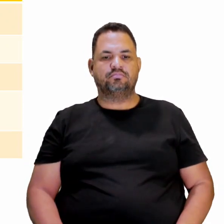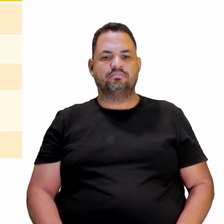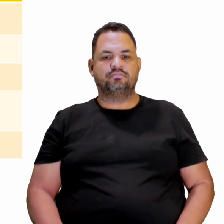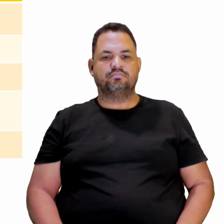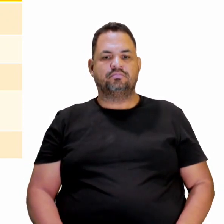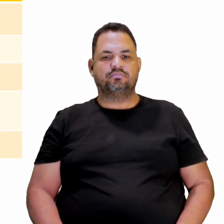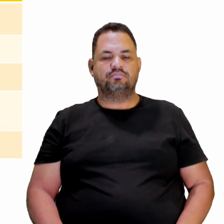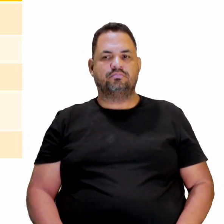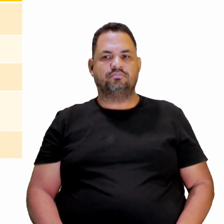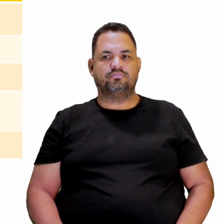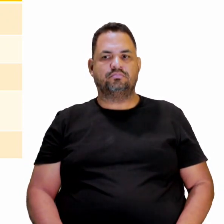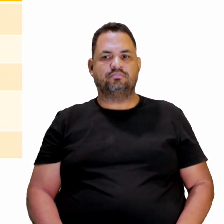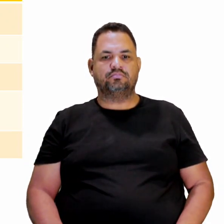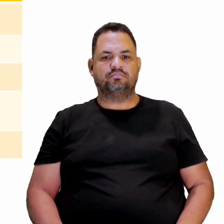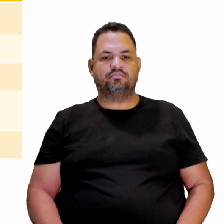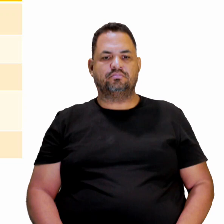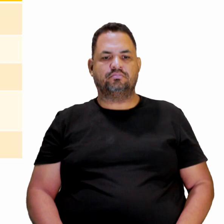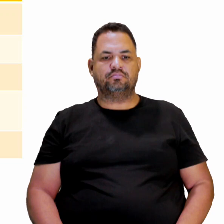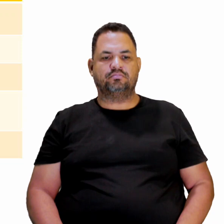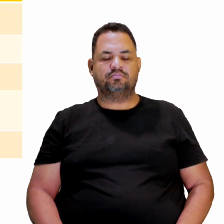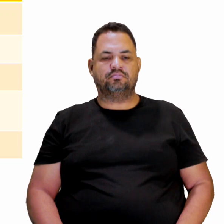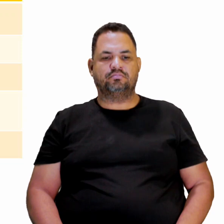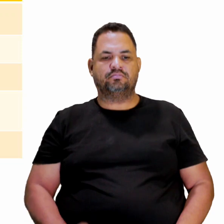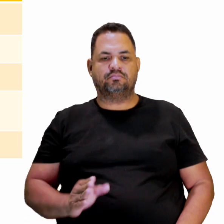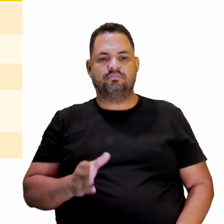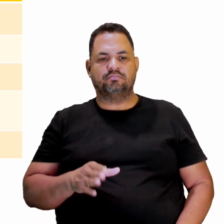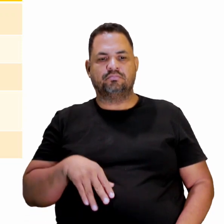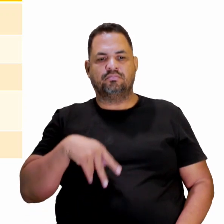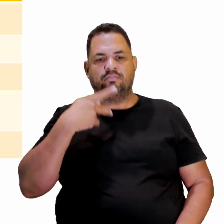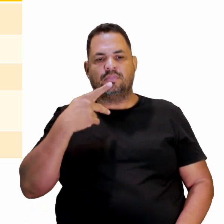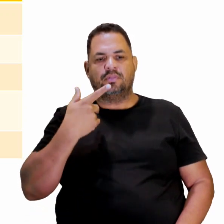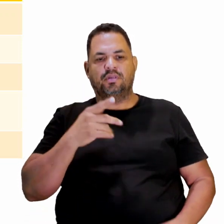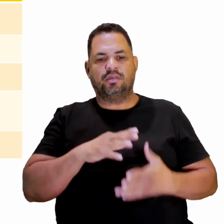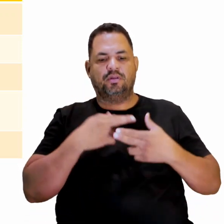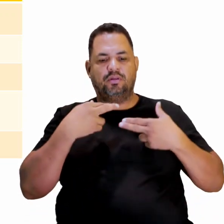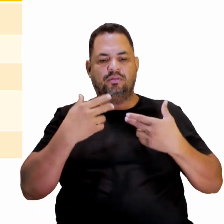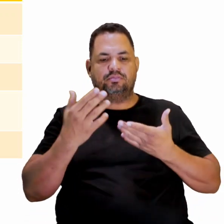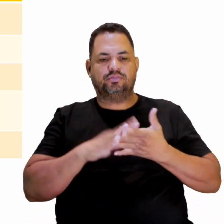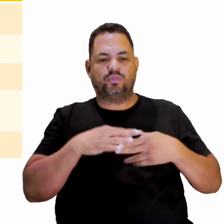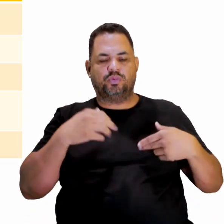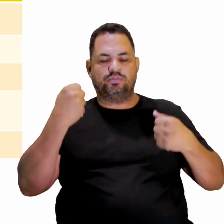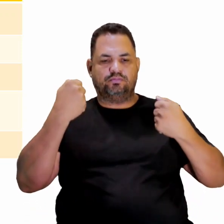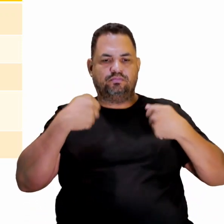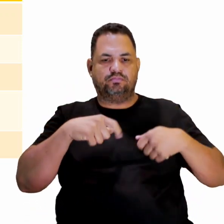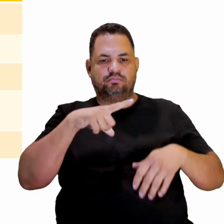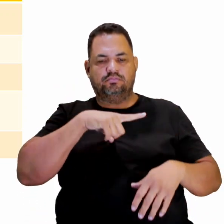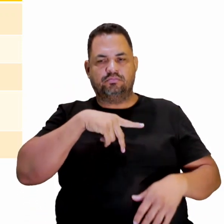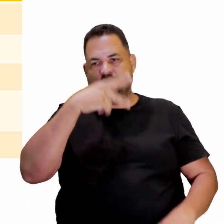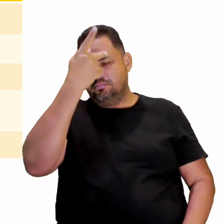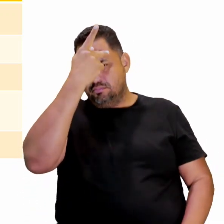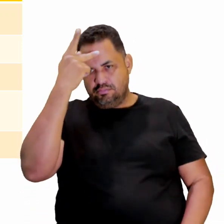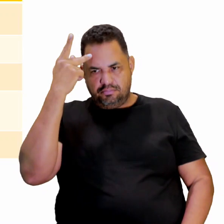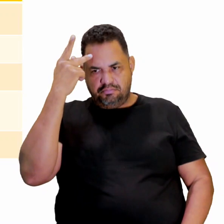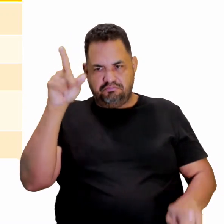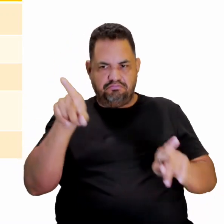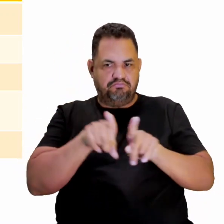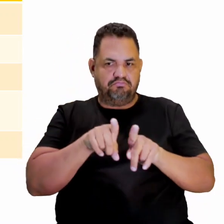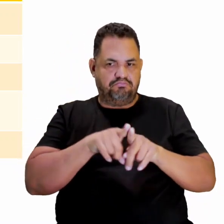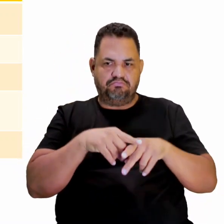o whom. Whose, já sabe que fala de posse. E é utilizado para tanto pessoas